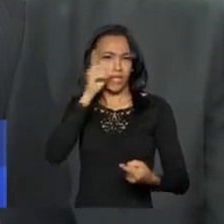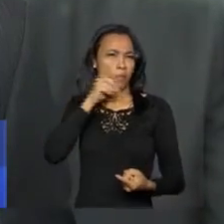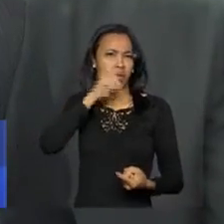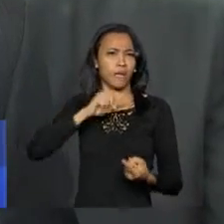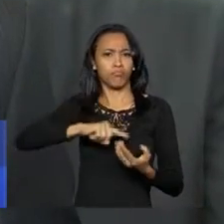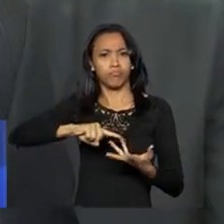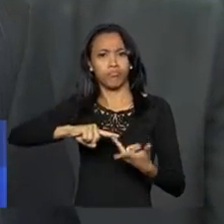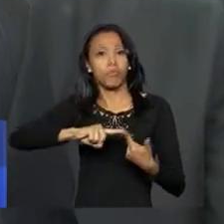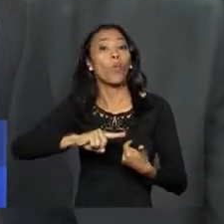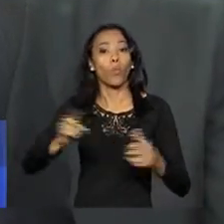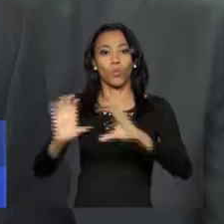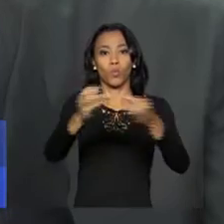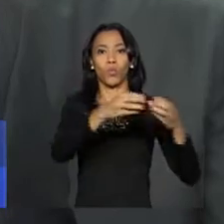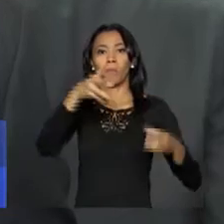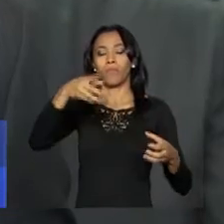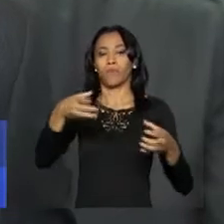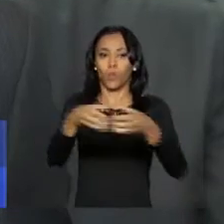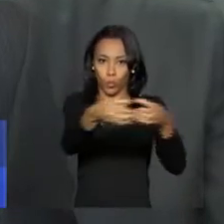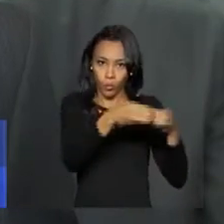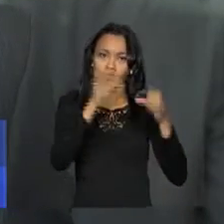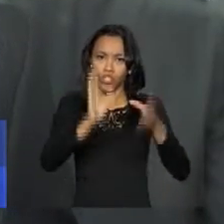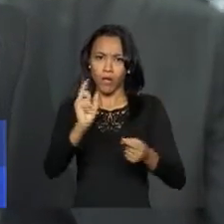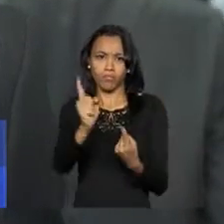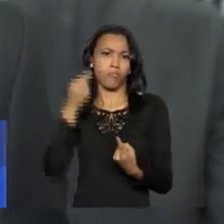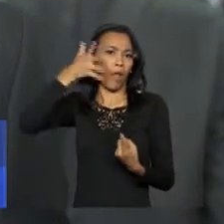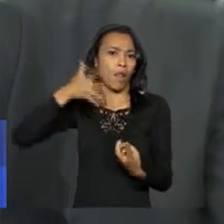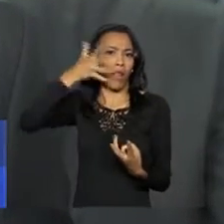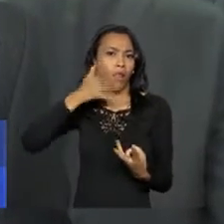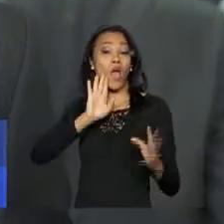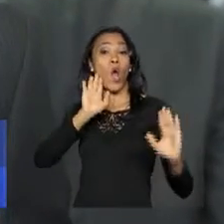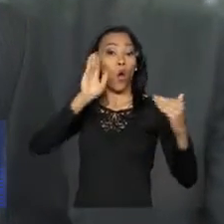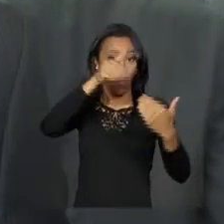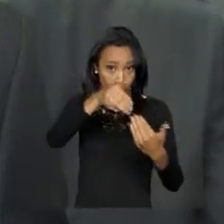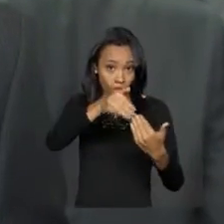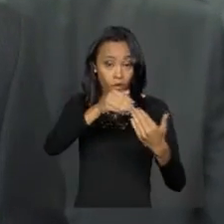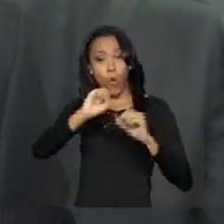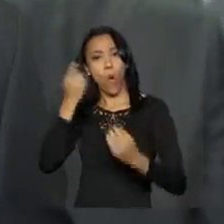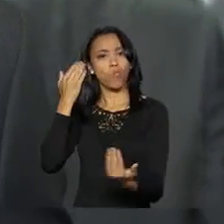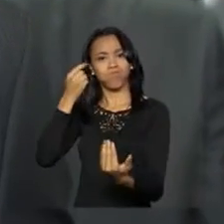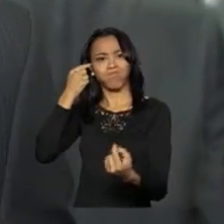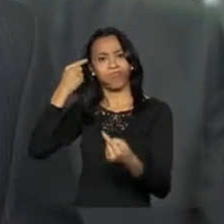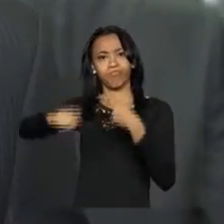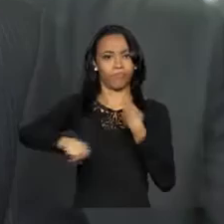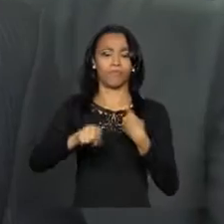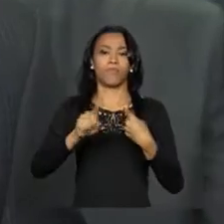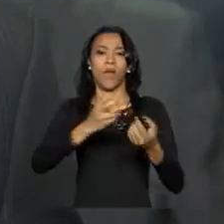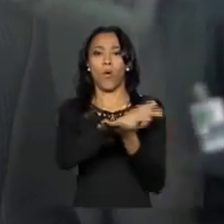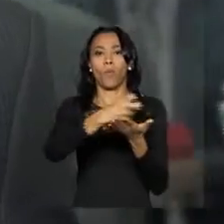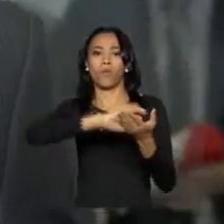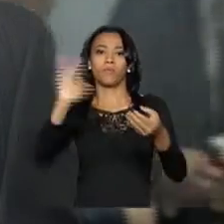de mais de 12 partidos já discursaram no plenário da Câmara contra e a favor ao processo de impedimento. Essa sessão, que começou